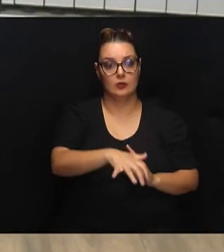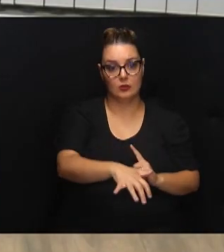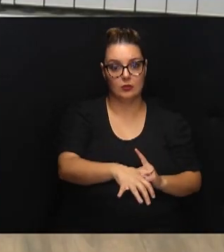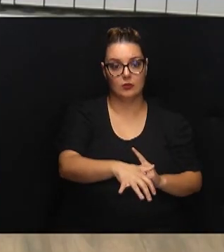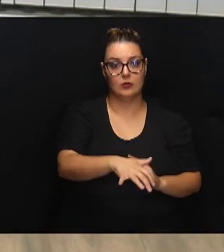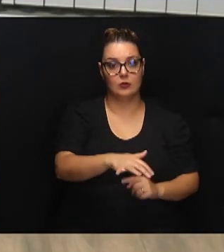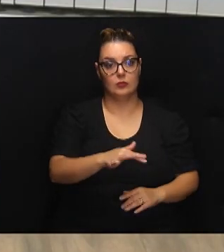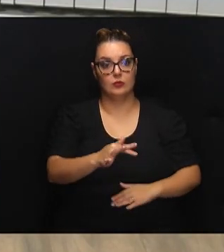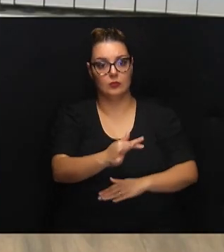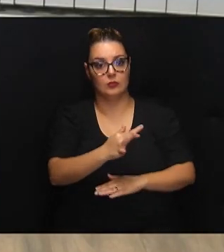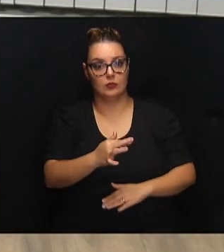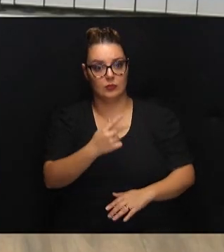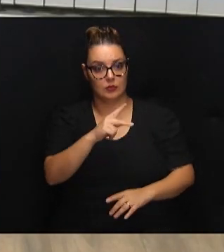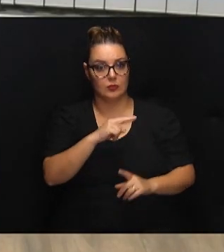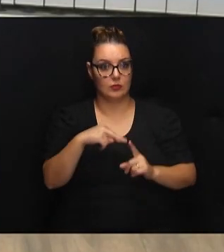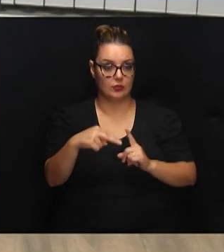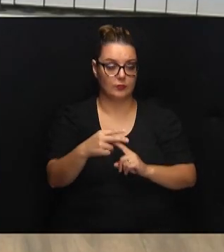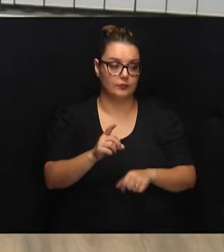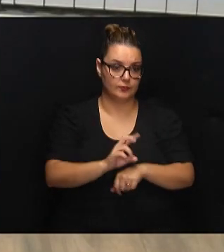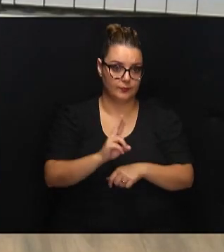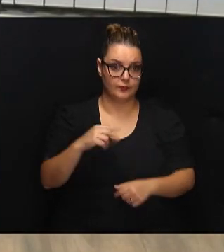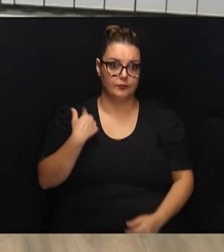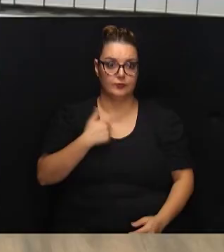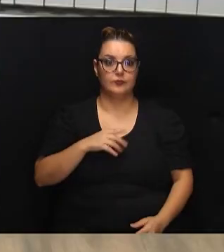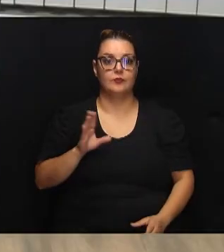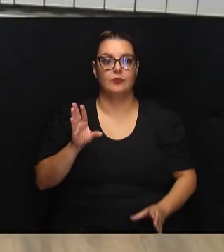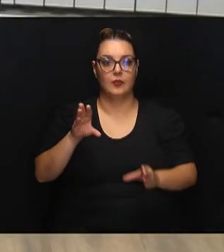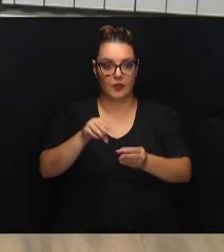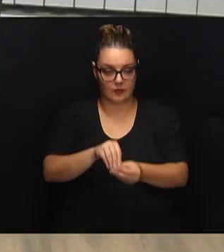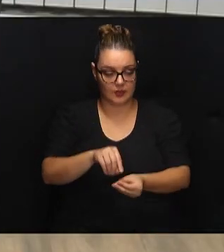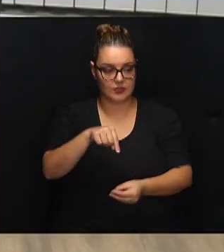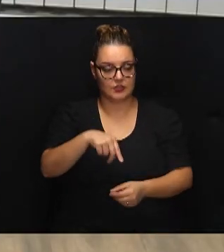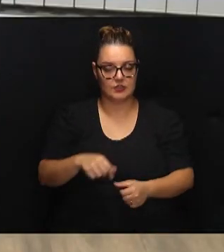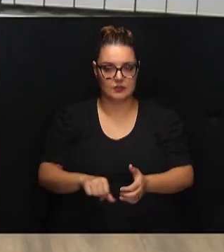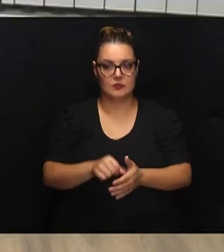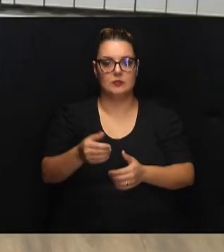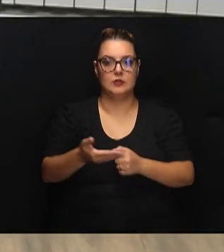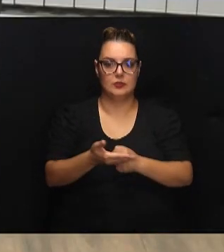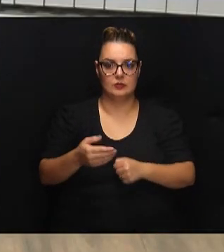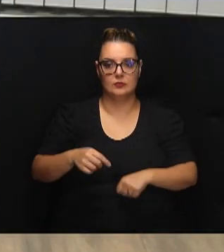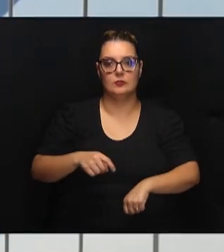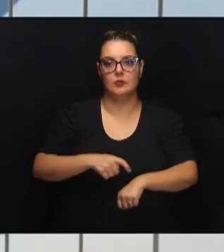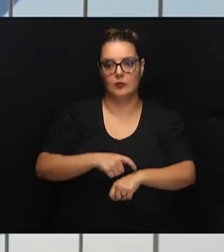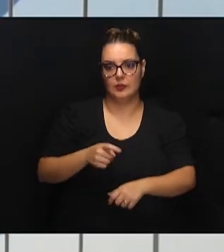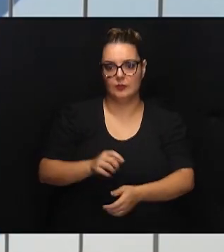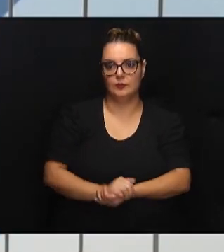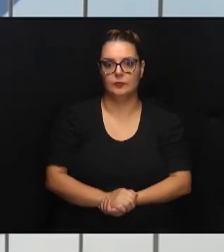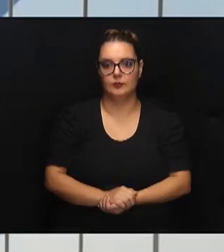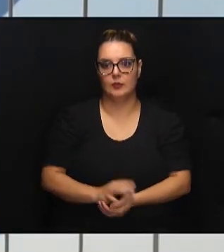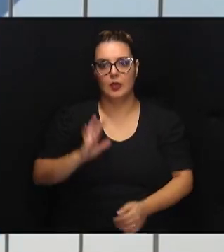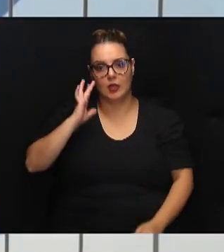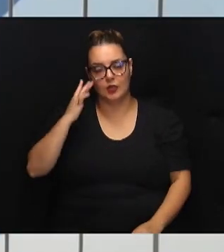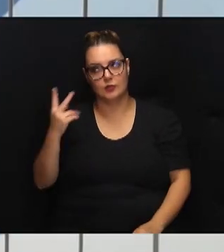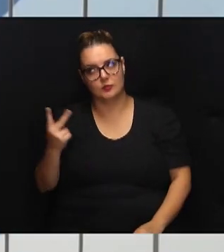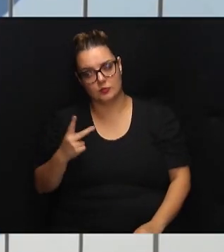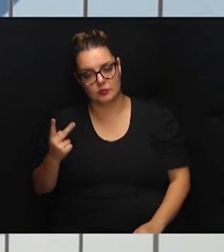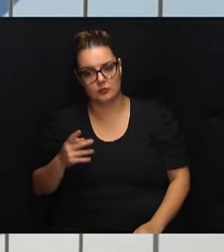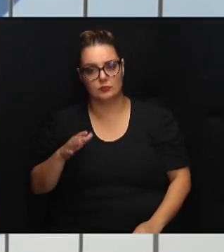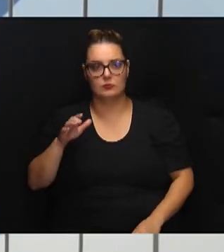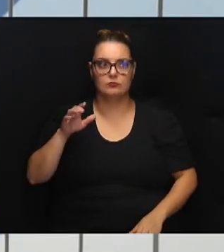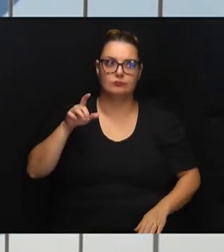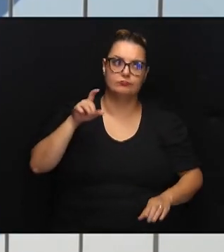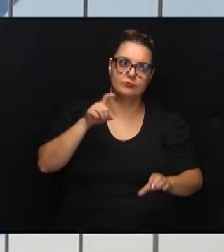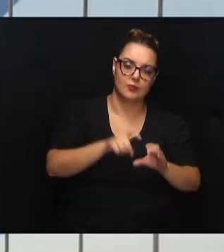no formal? Seu ponto de vista, doutora, para a gente fechar esse bloco. Eu acho que tem dos dois. Depende